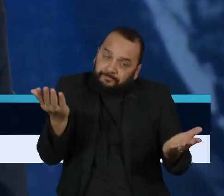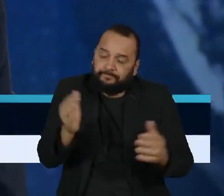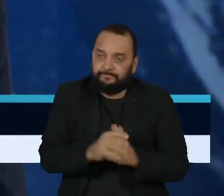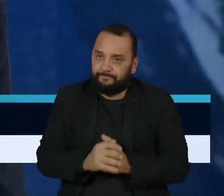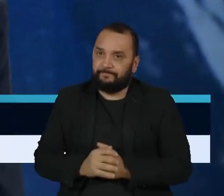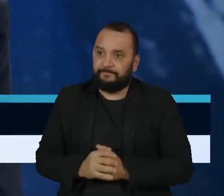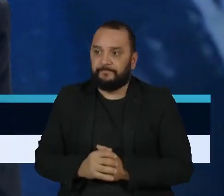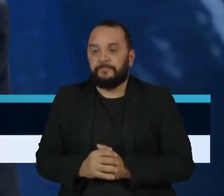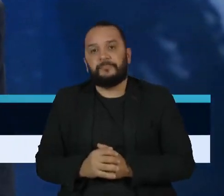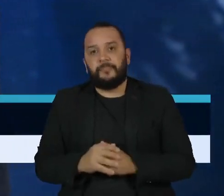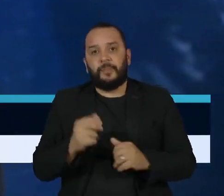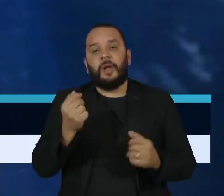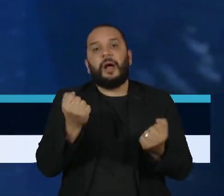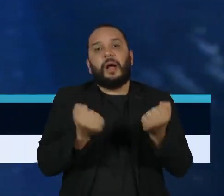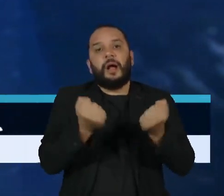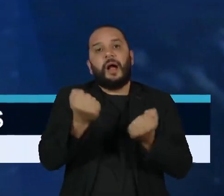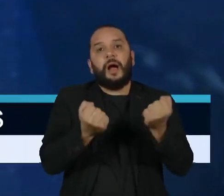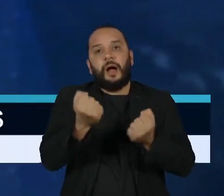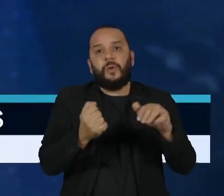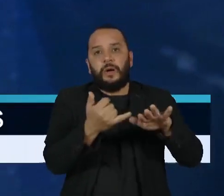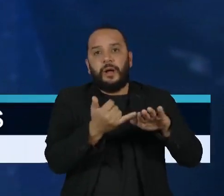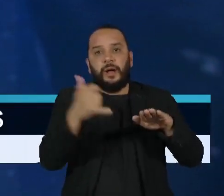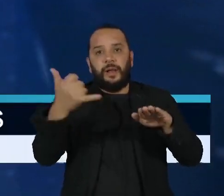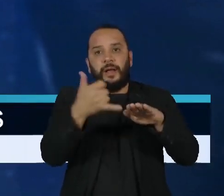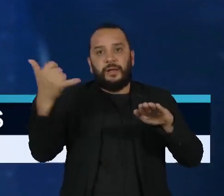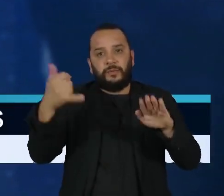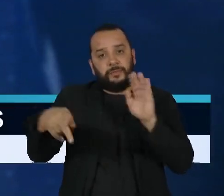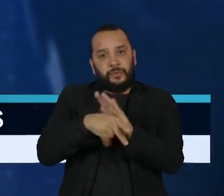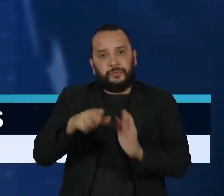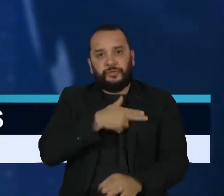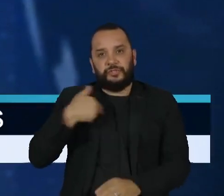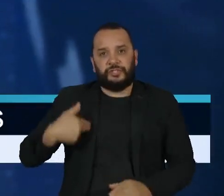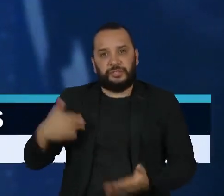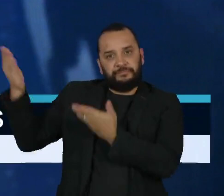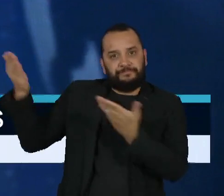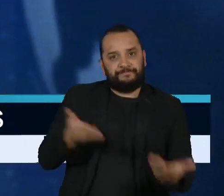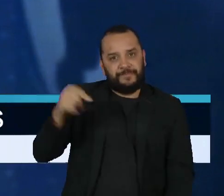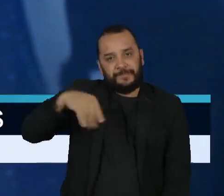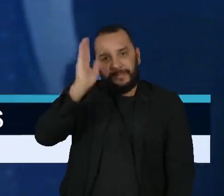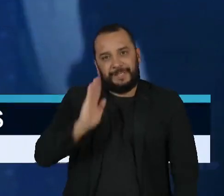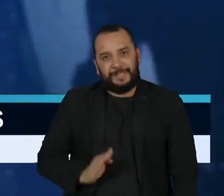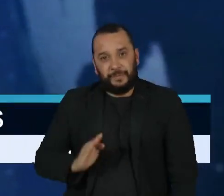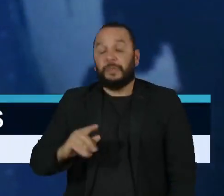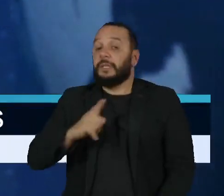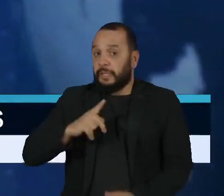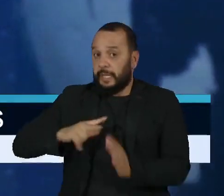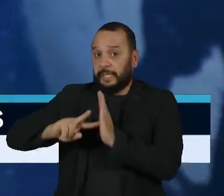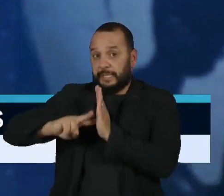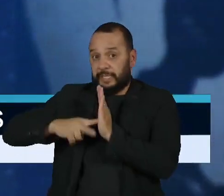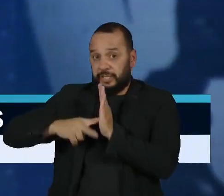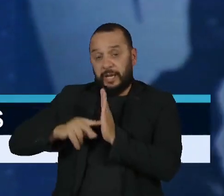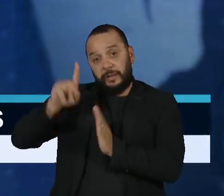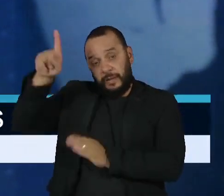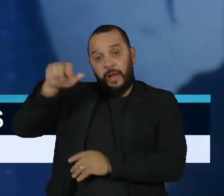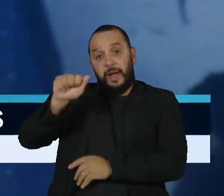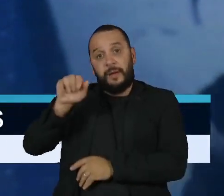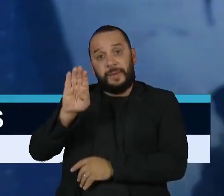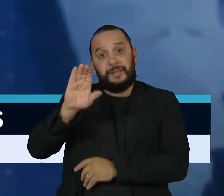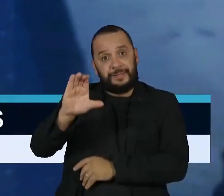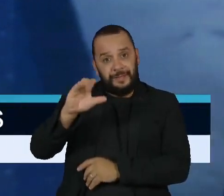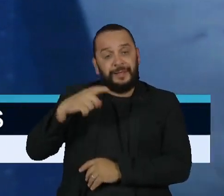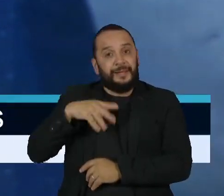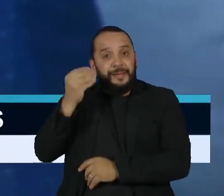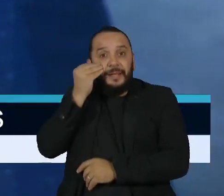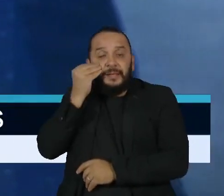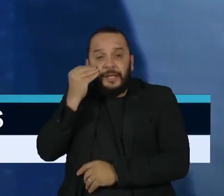os carros elétricos chineses estão chegando no Brasil até o tradicional Sindicato dos Metalúrgicos do ABC Paulista está tentando